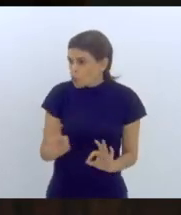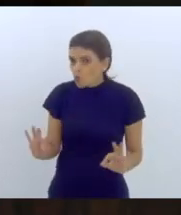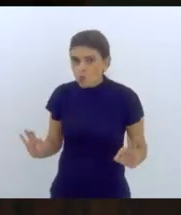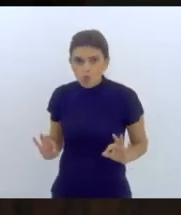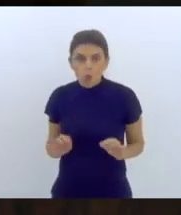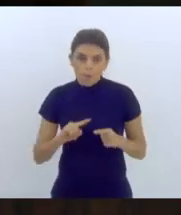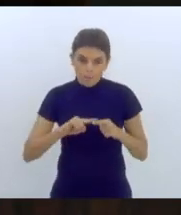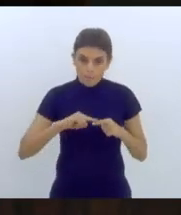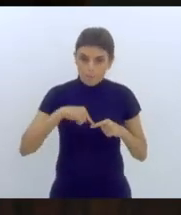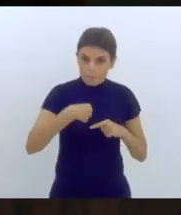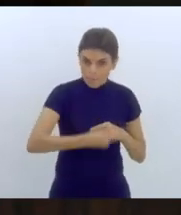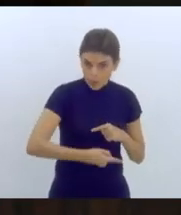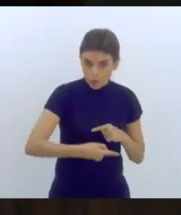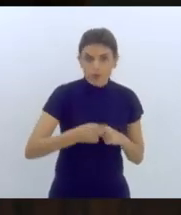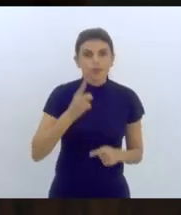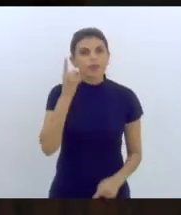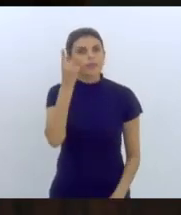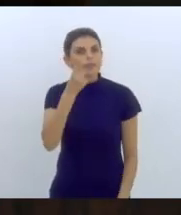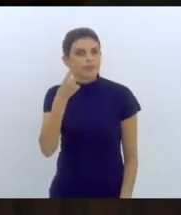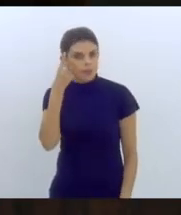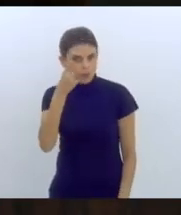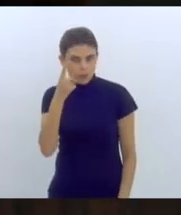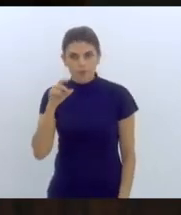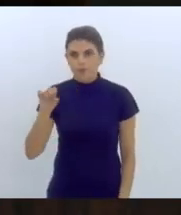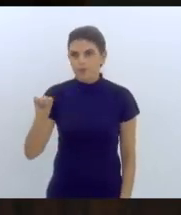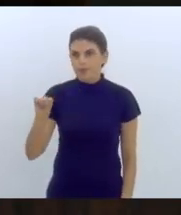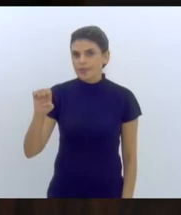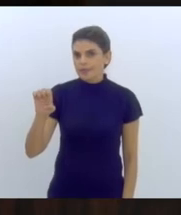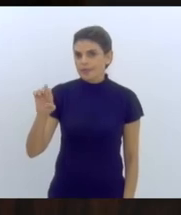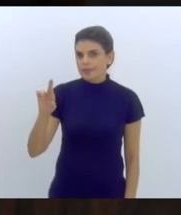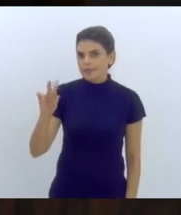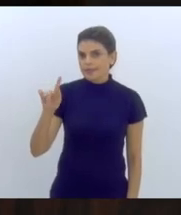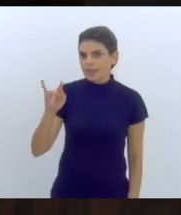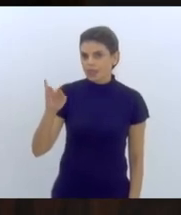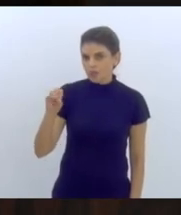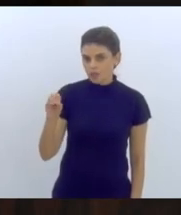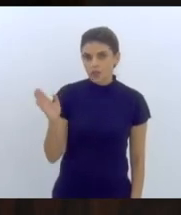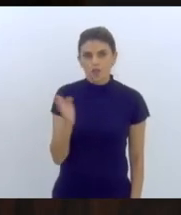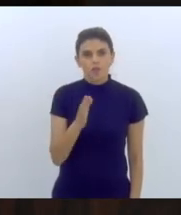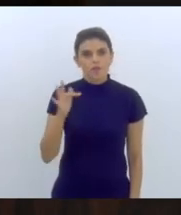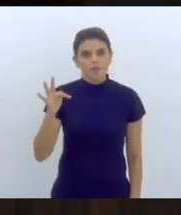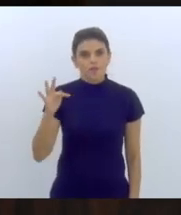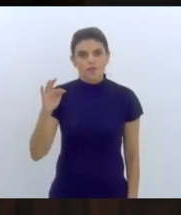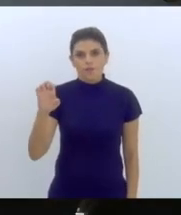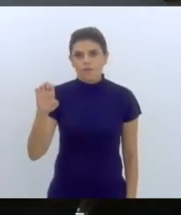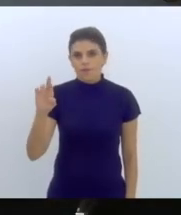o próximo inscrito é o deputado Sérgio Fernandes. Se ele...